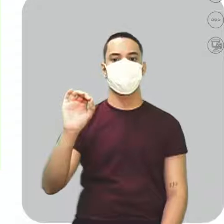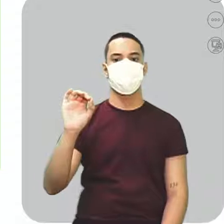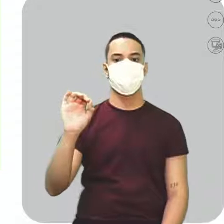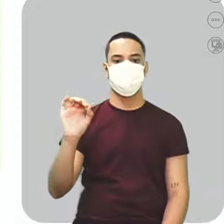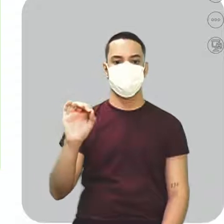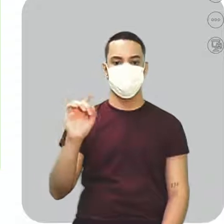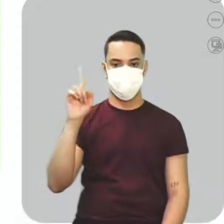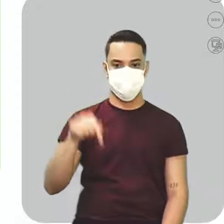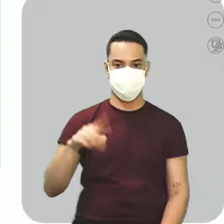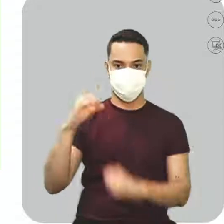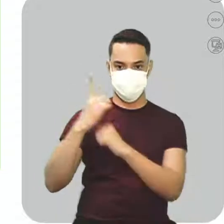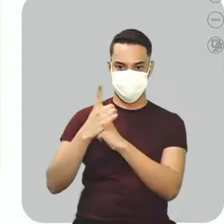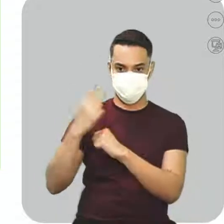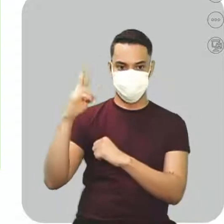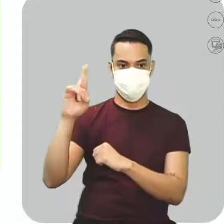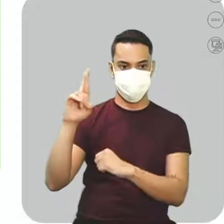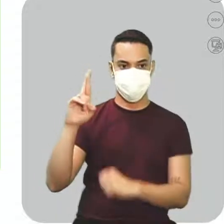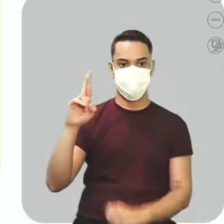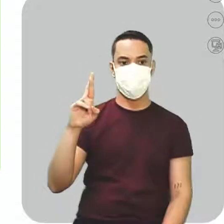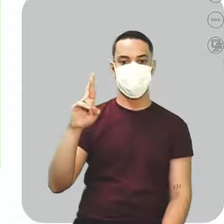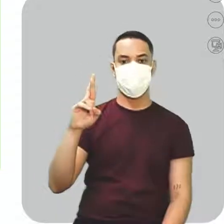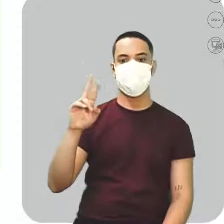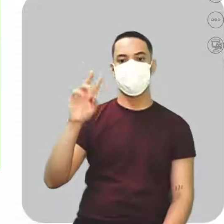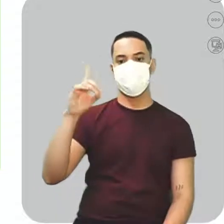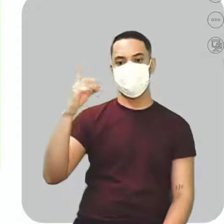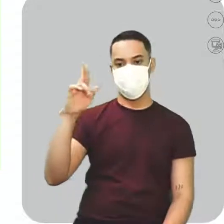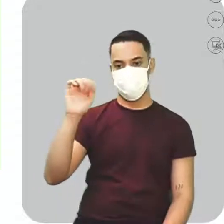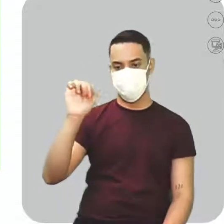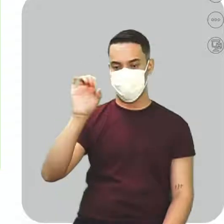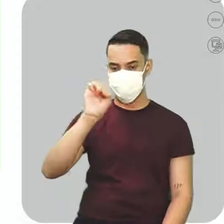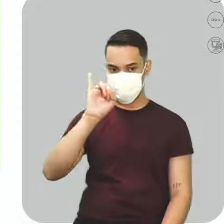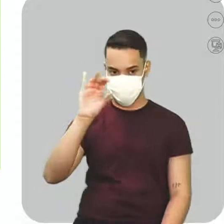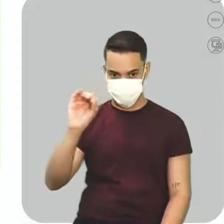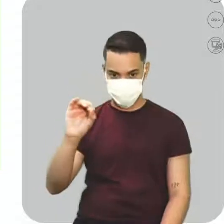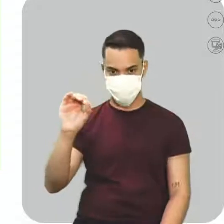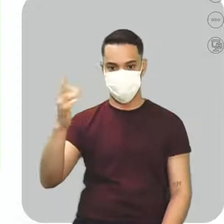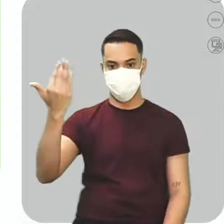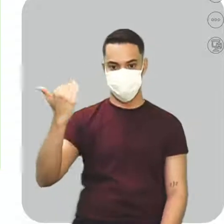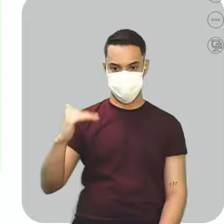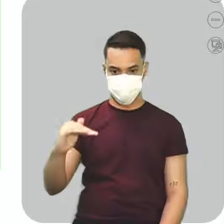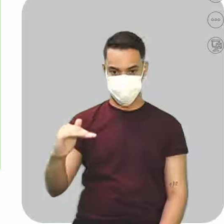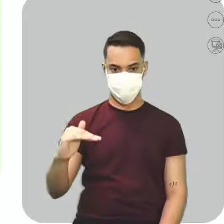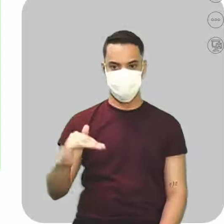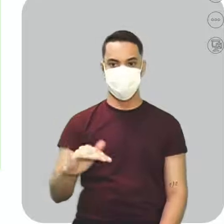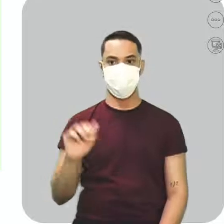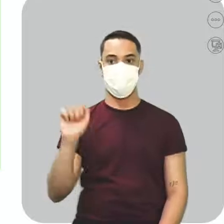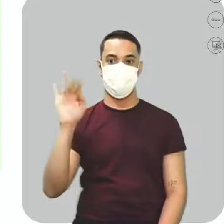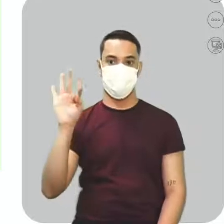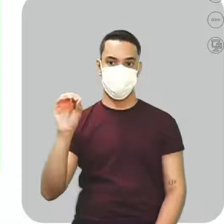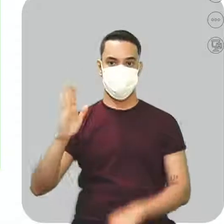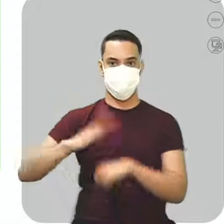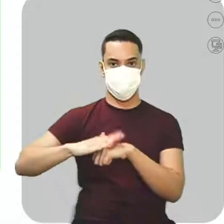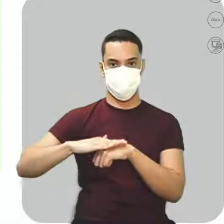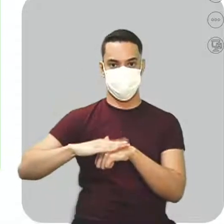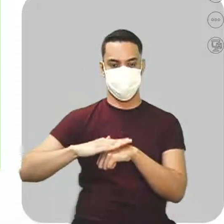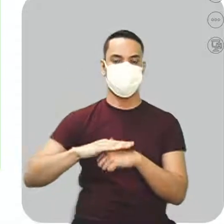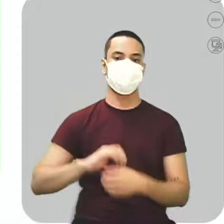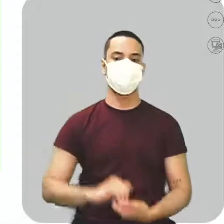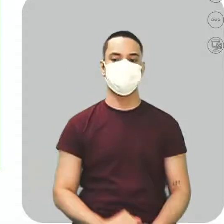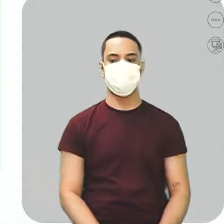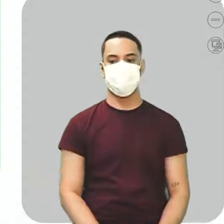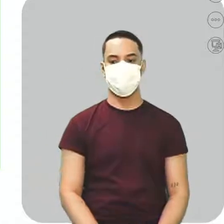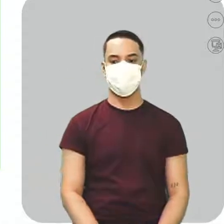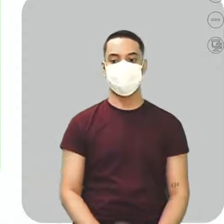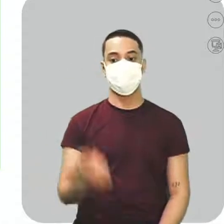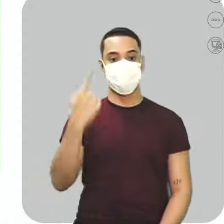é Drauzio Valério, e de ato, tá bom? Vamos ver o